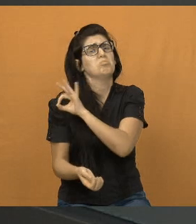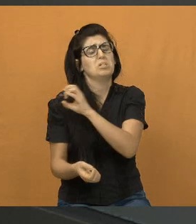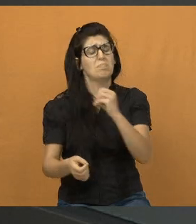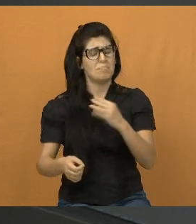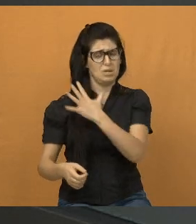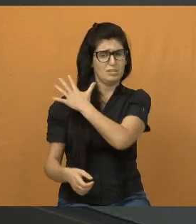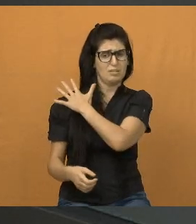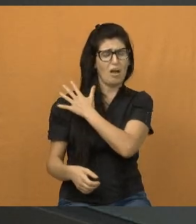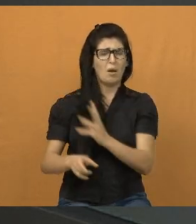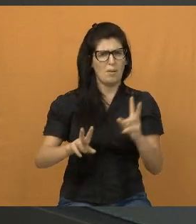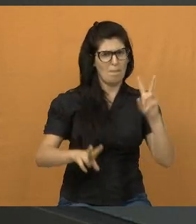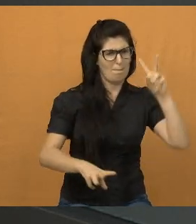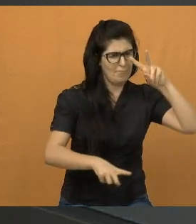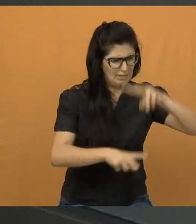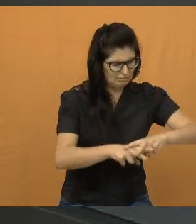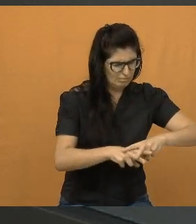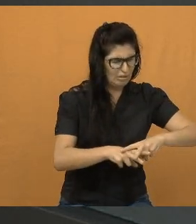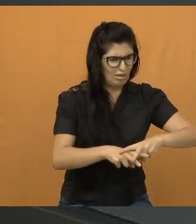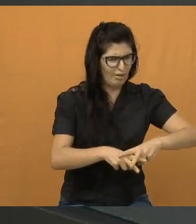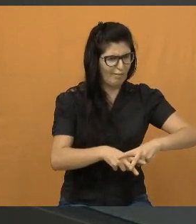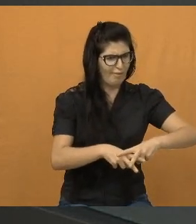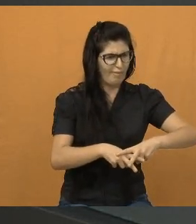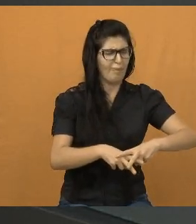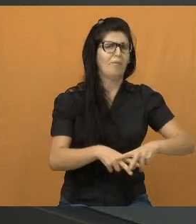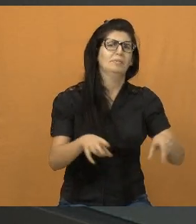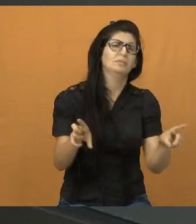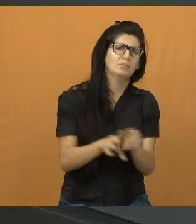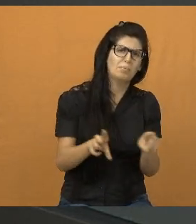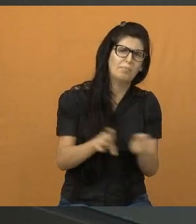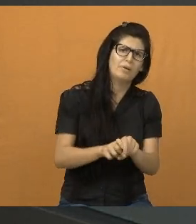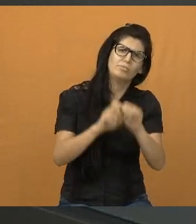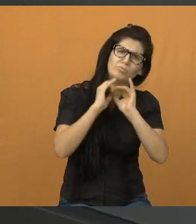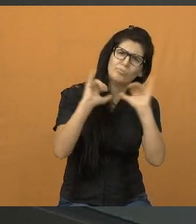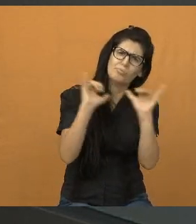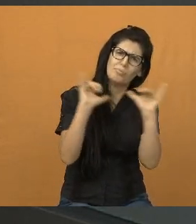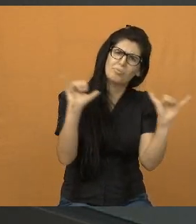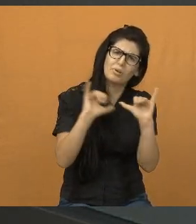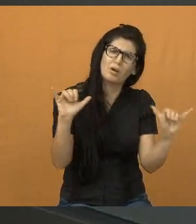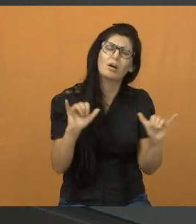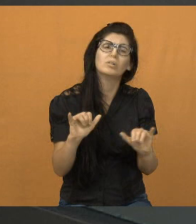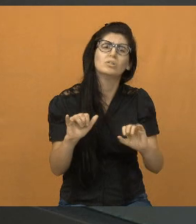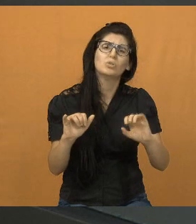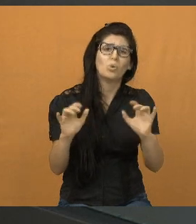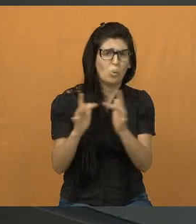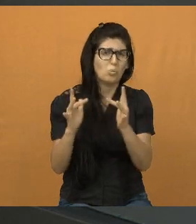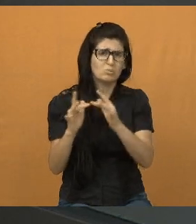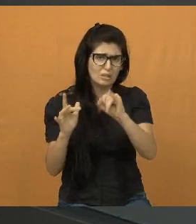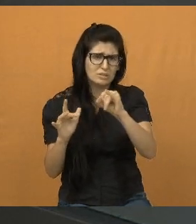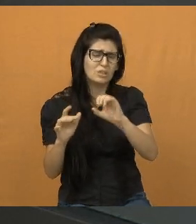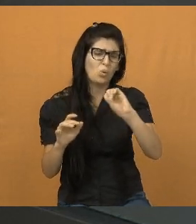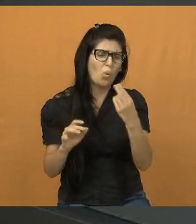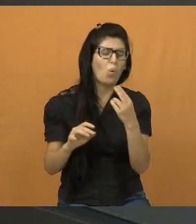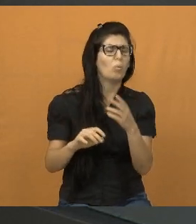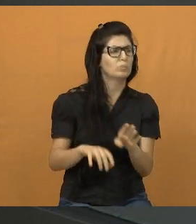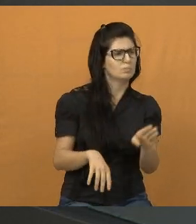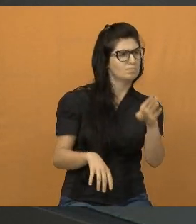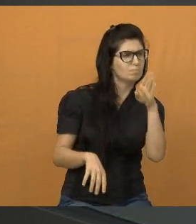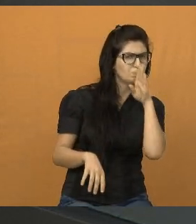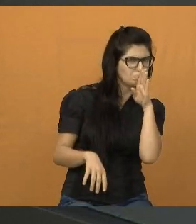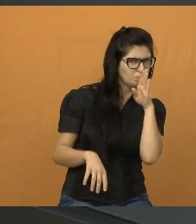prender essas pessoas e até estar divulgando, olha, isso está acontecendo. Teve esse diálogo ou vocês ficaram só no campo mesmo